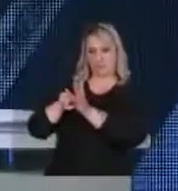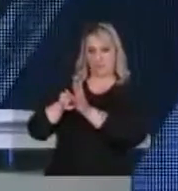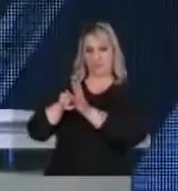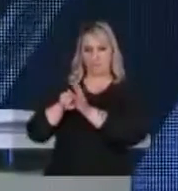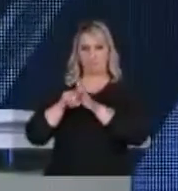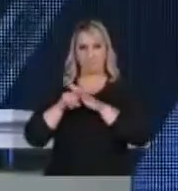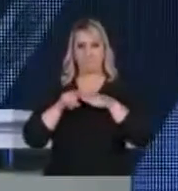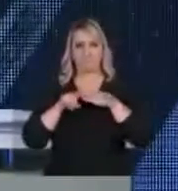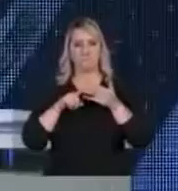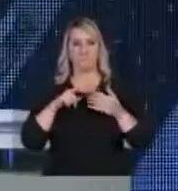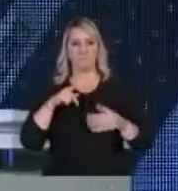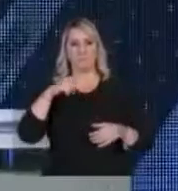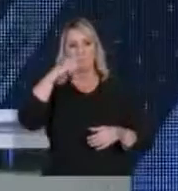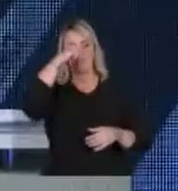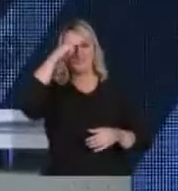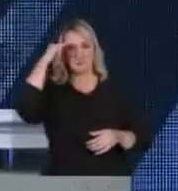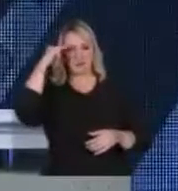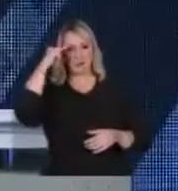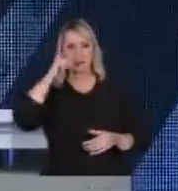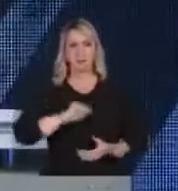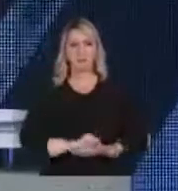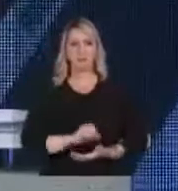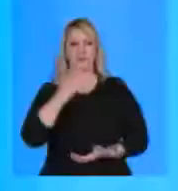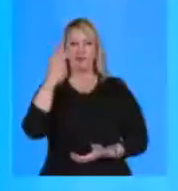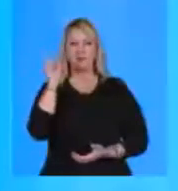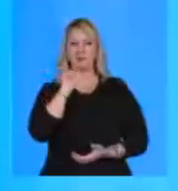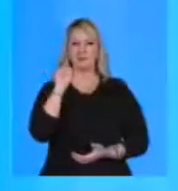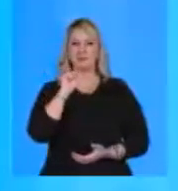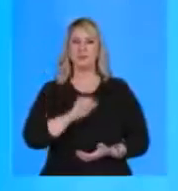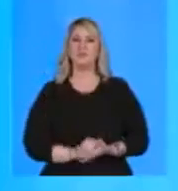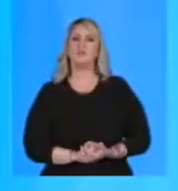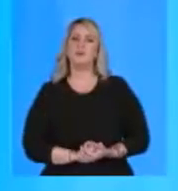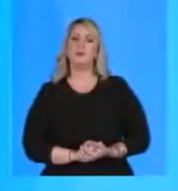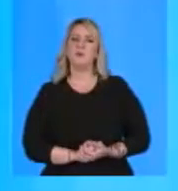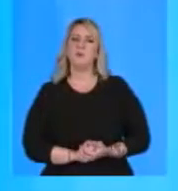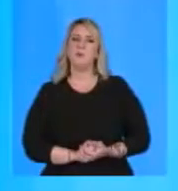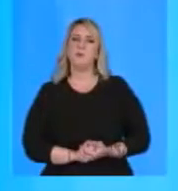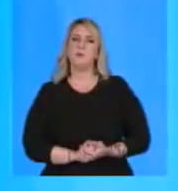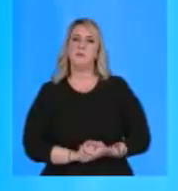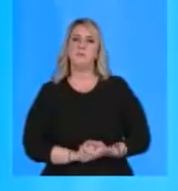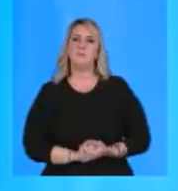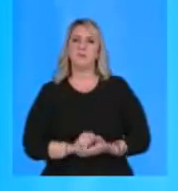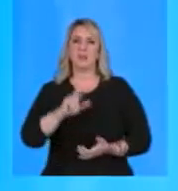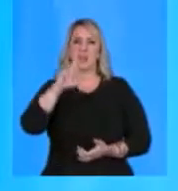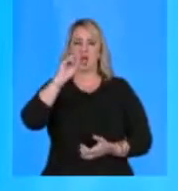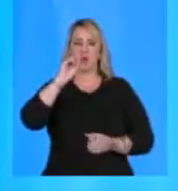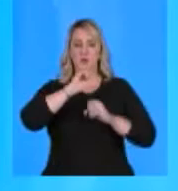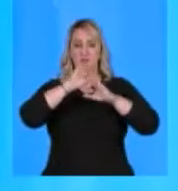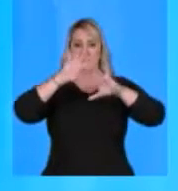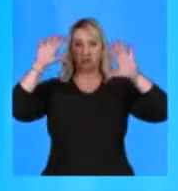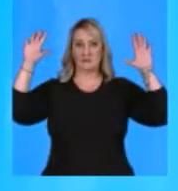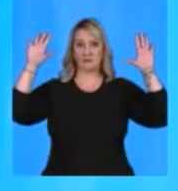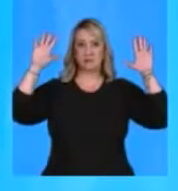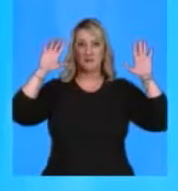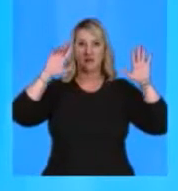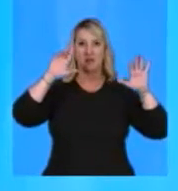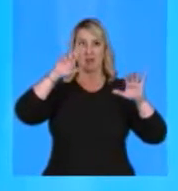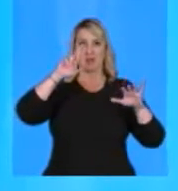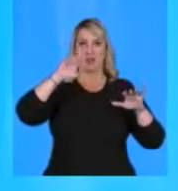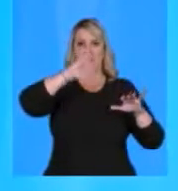paulo crivella tem 30 segundos a partir de agora o pólo no rio transparente porto rio